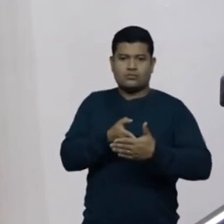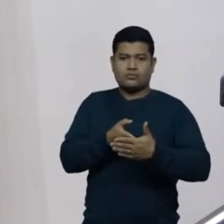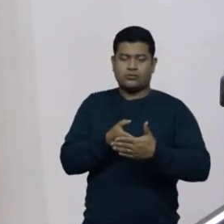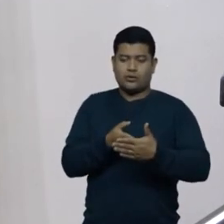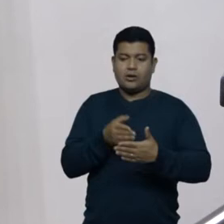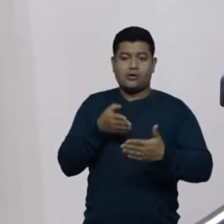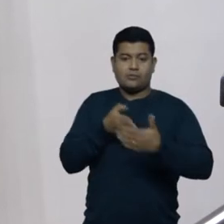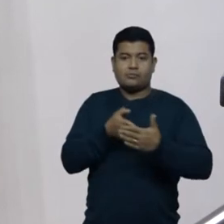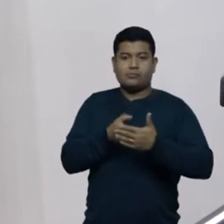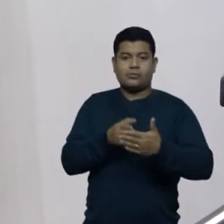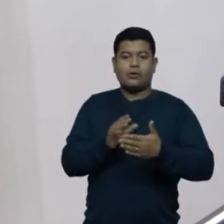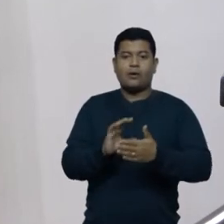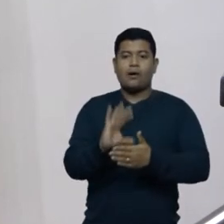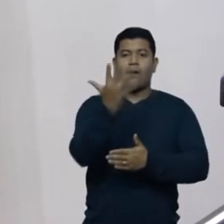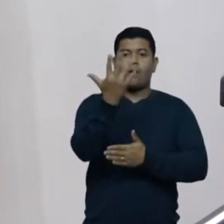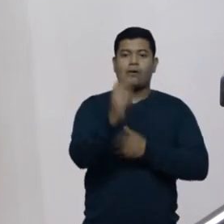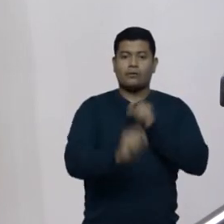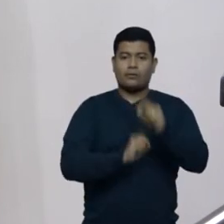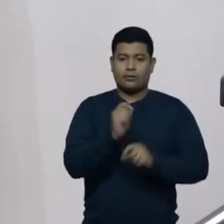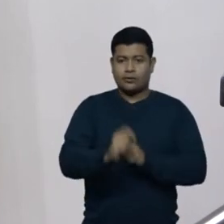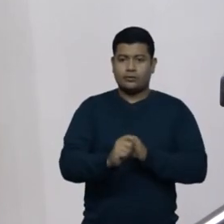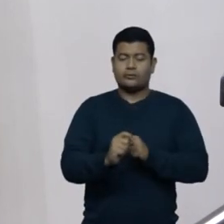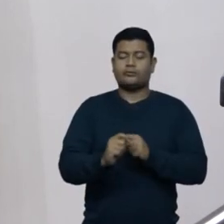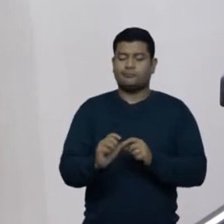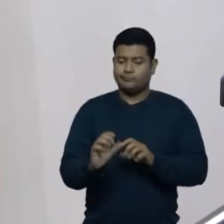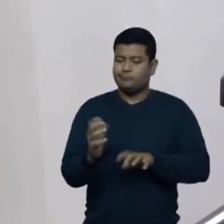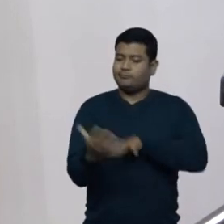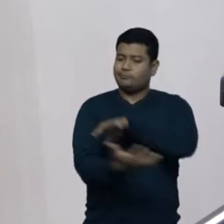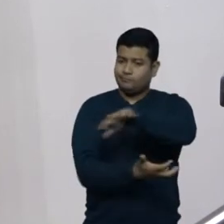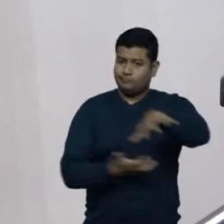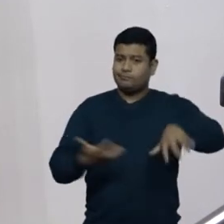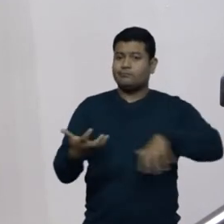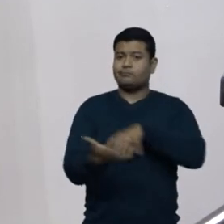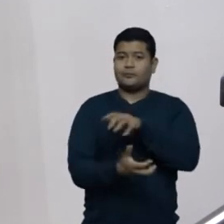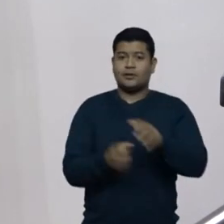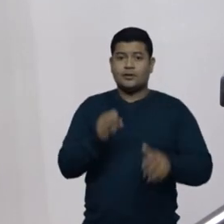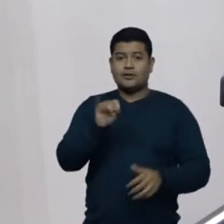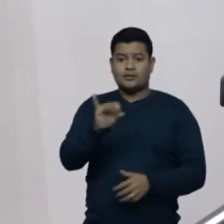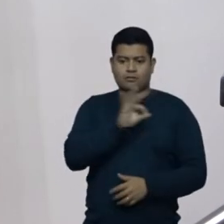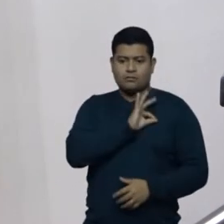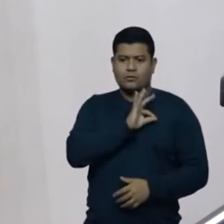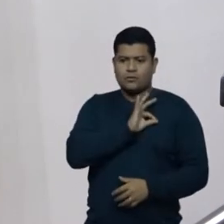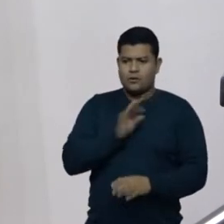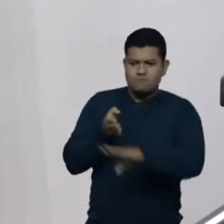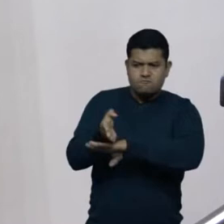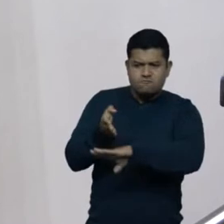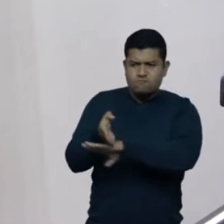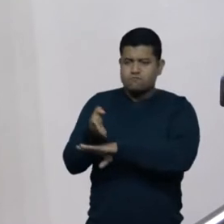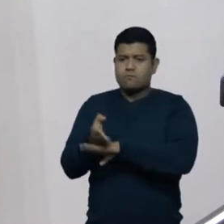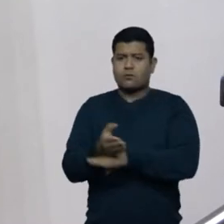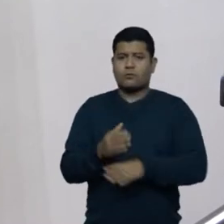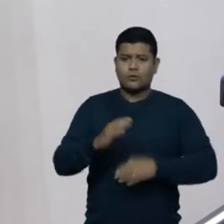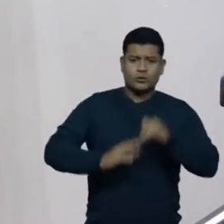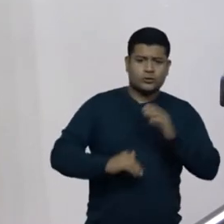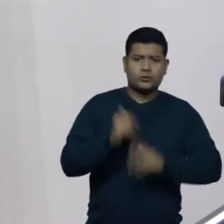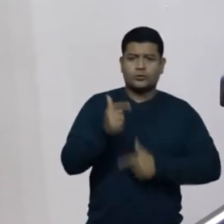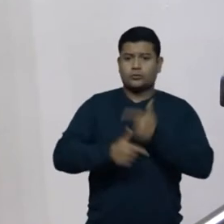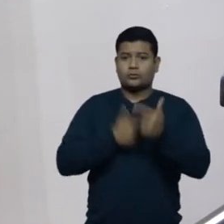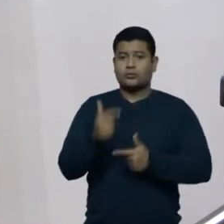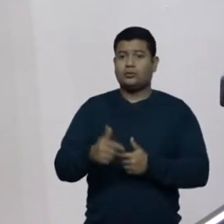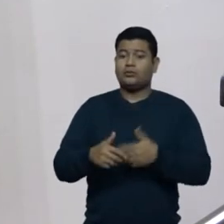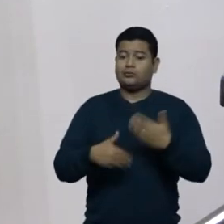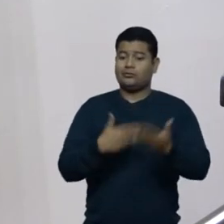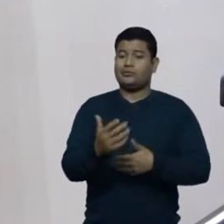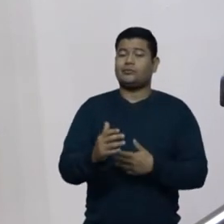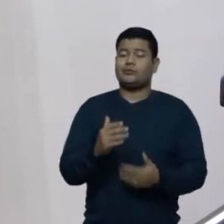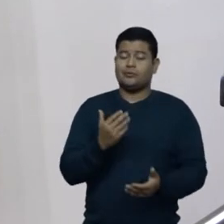a polícia não estiver presente, não agir, não há respeito. Infelizmente,